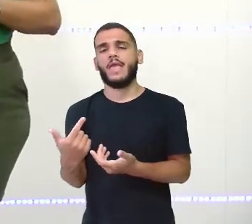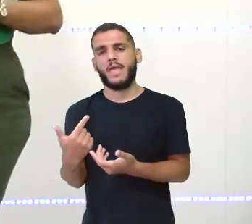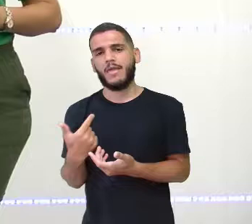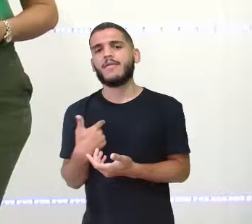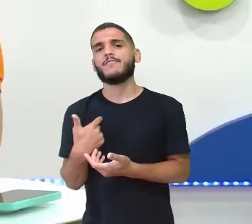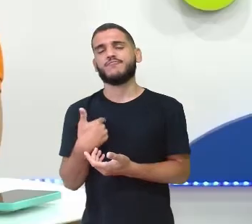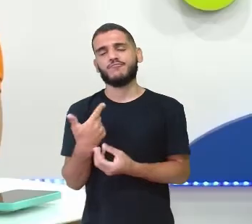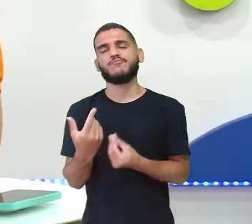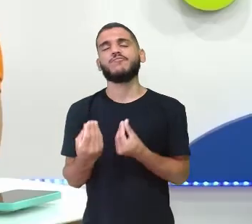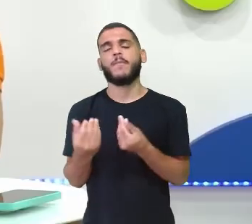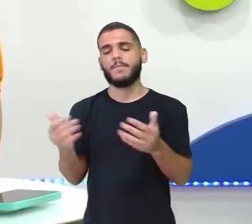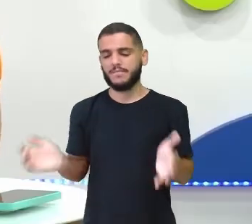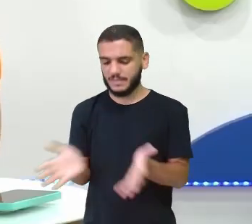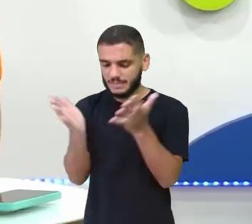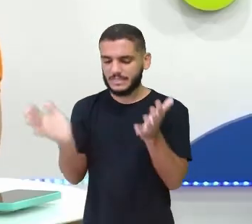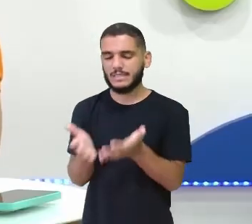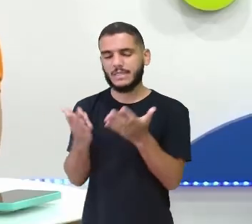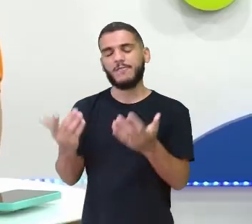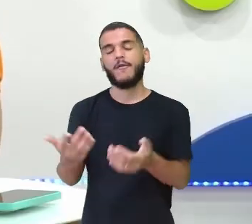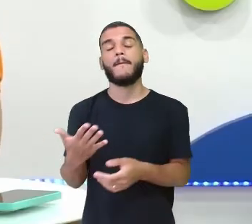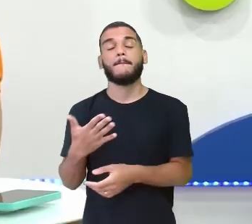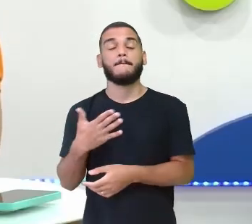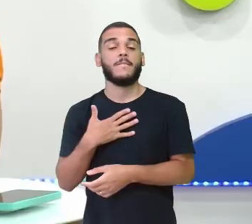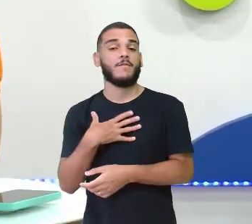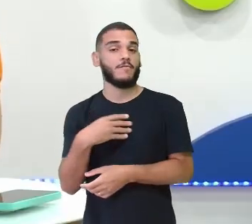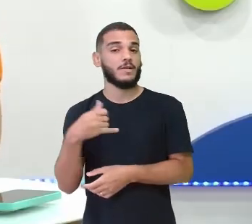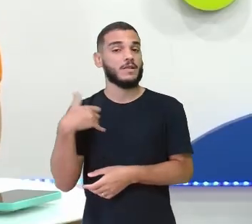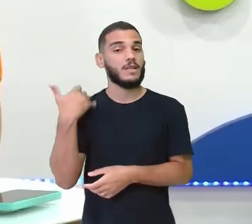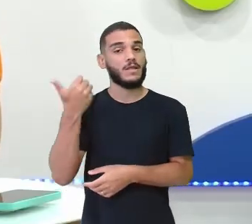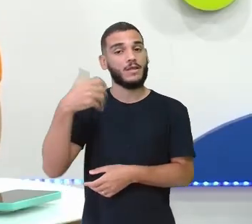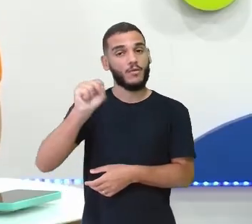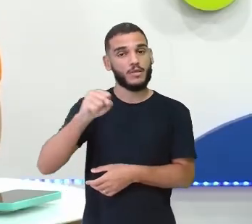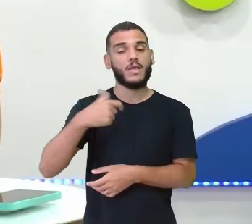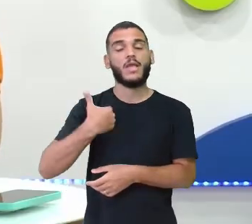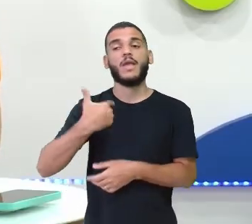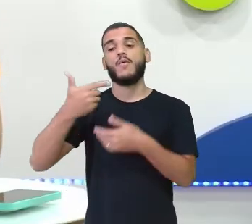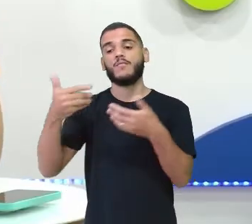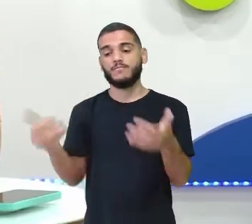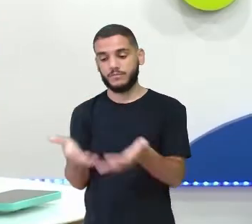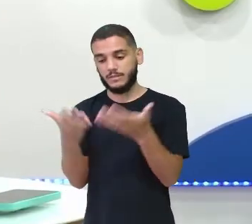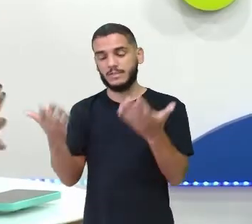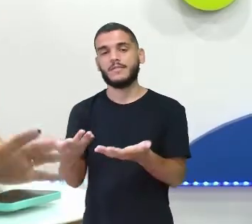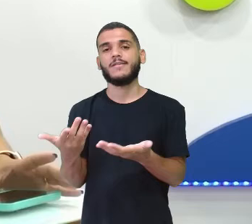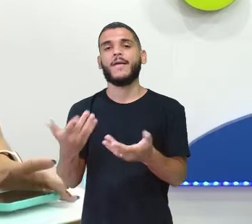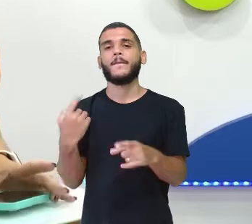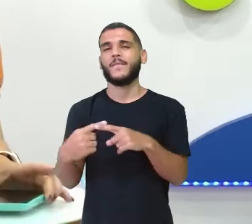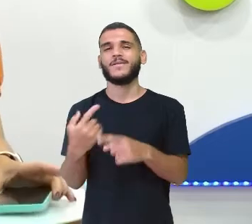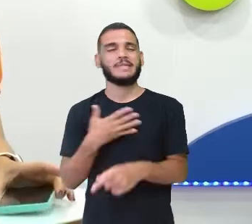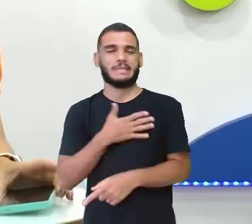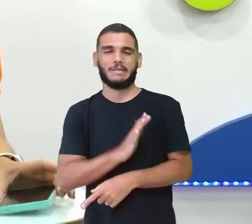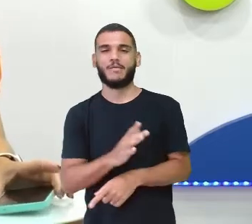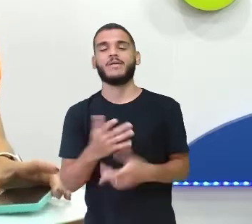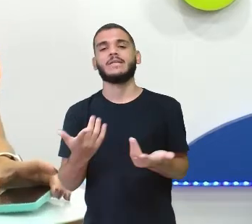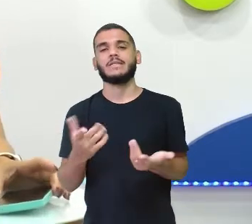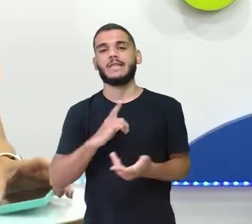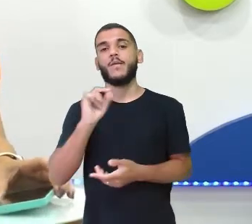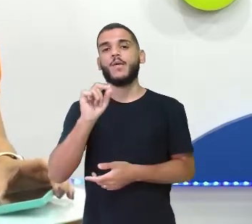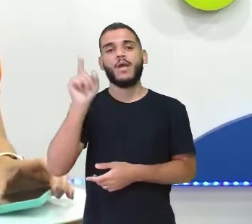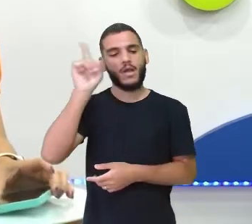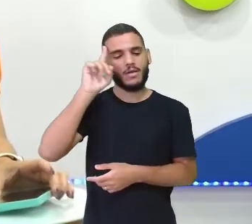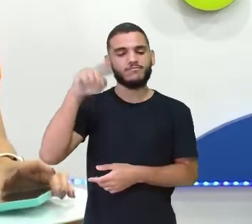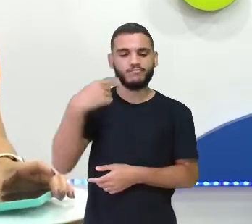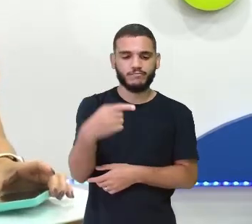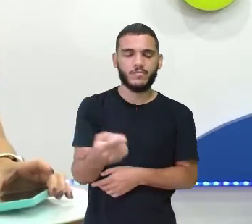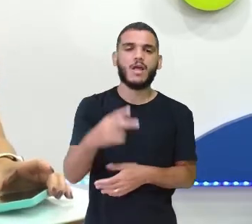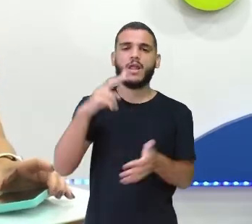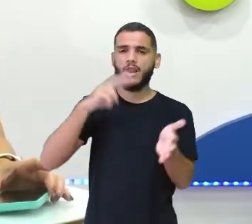sim. Isso mesmo. O meu de 8 anos, eu estou incentivando, que ele não gosta muito, né? Mas aí tem que criar o hábito da